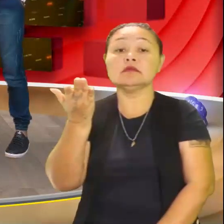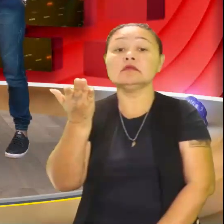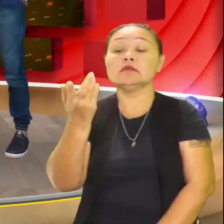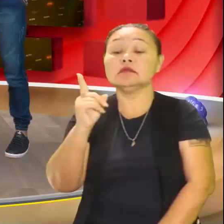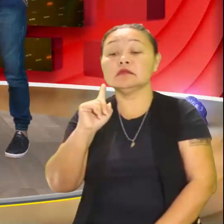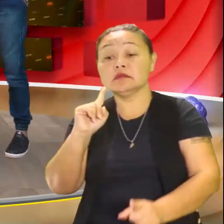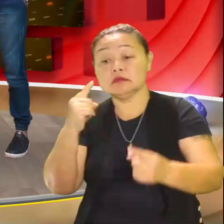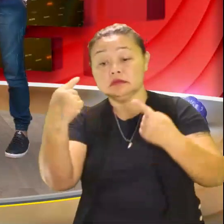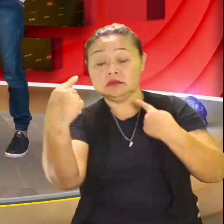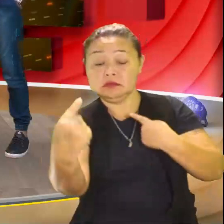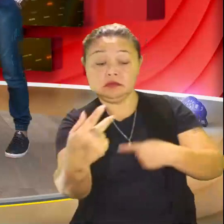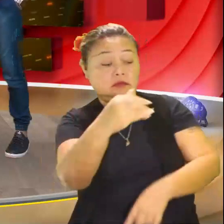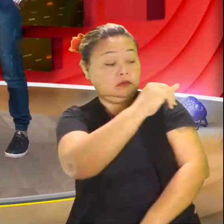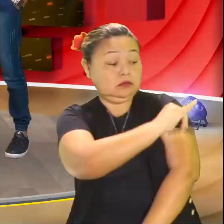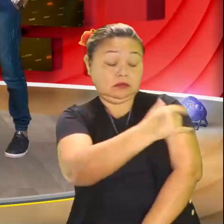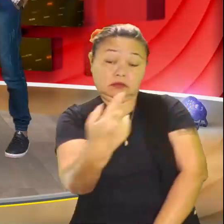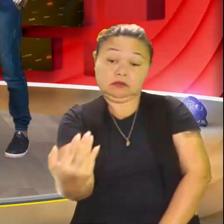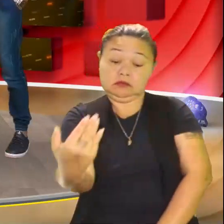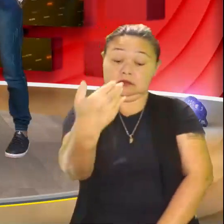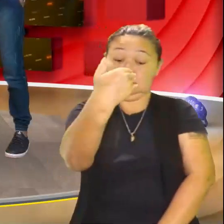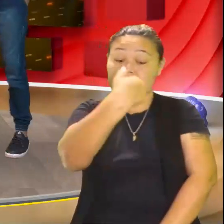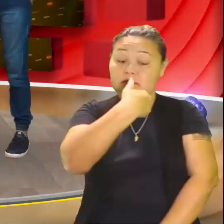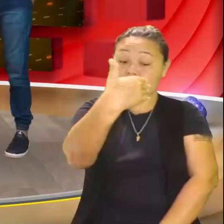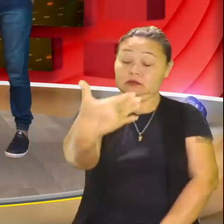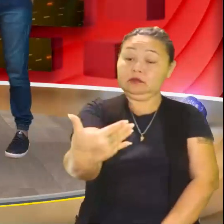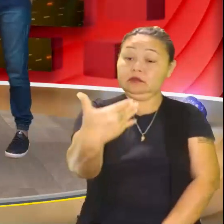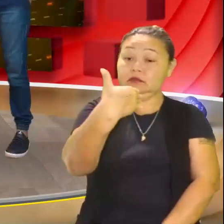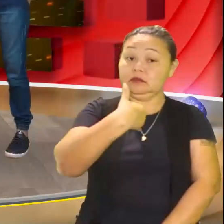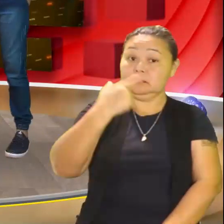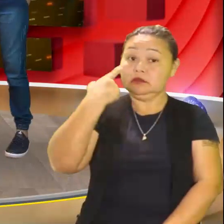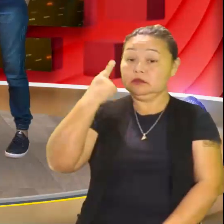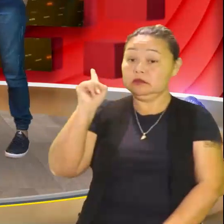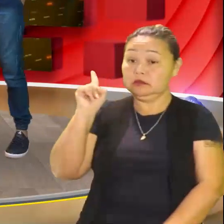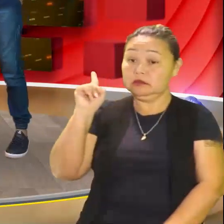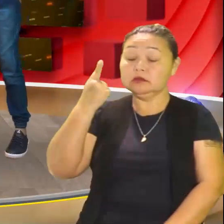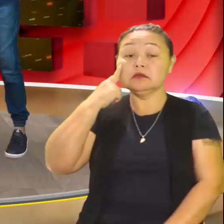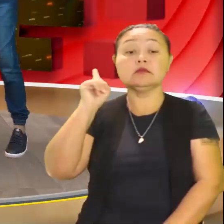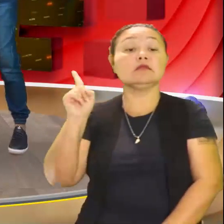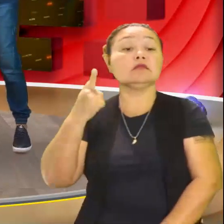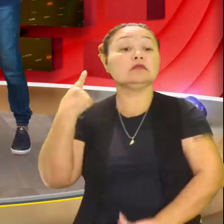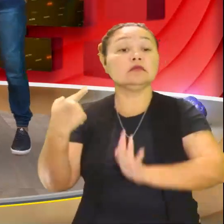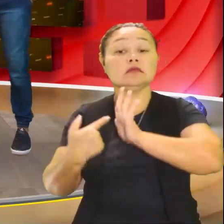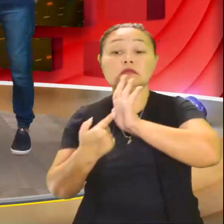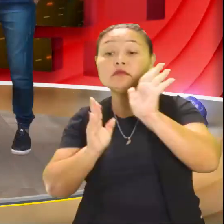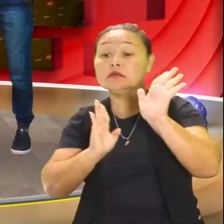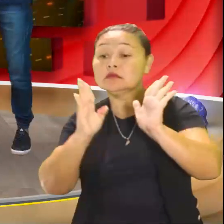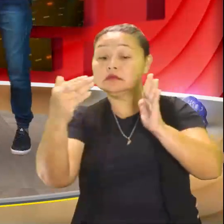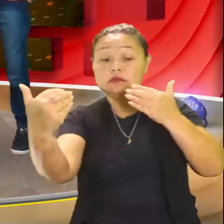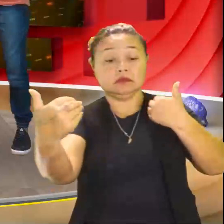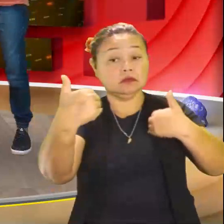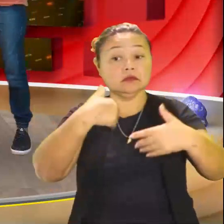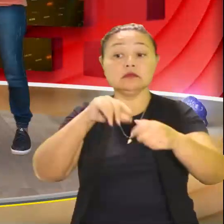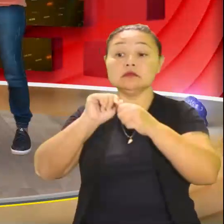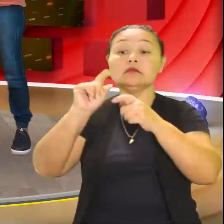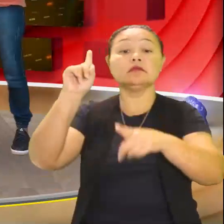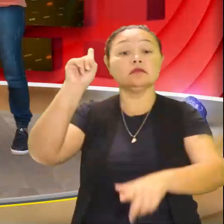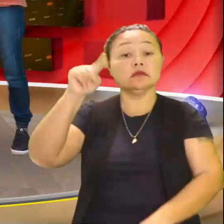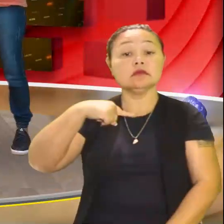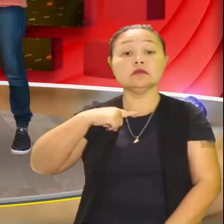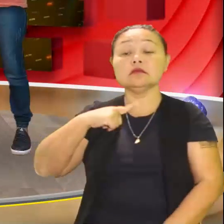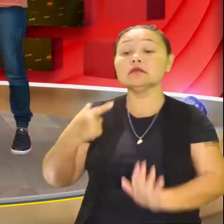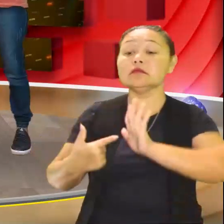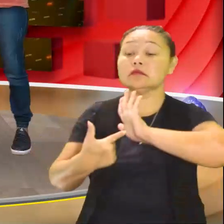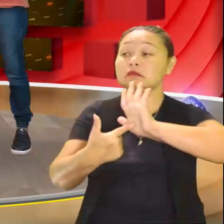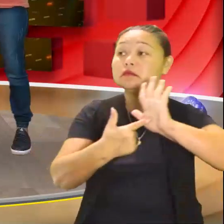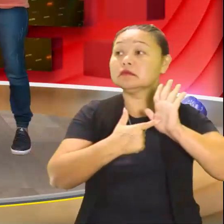tá vindo no sentido Rio-São Paulo. Tá voltando. Tá voltando, ó. Aí a gente está mostrando o sentido. Isso. Então é isso que a gente está